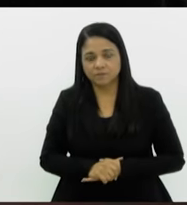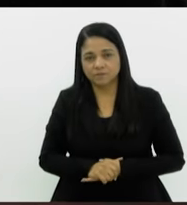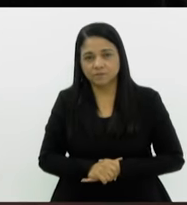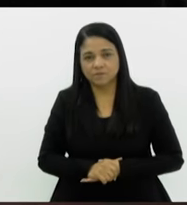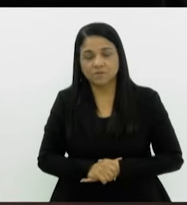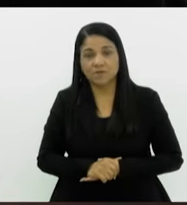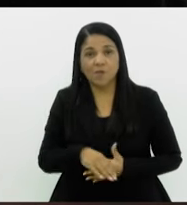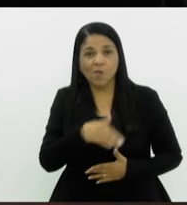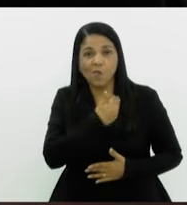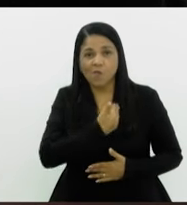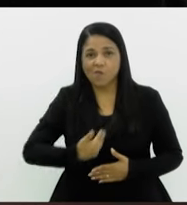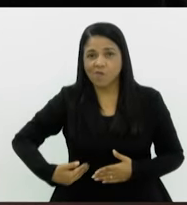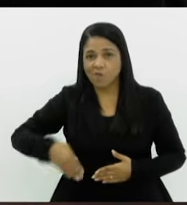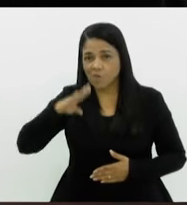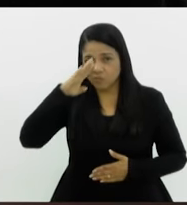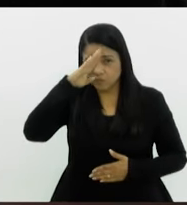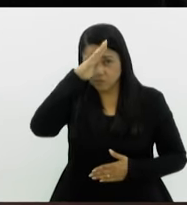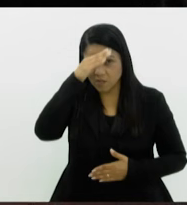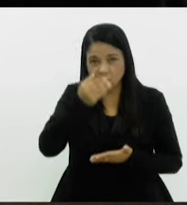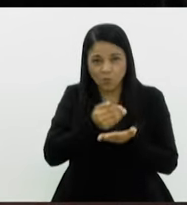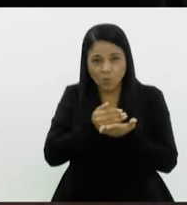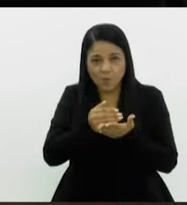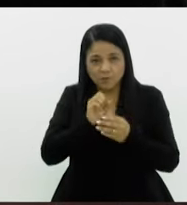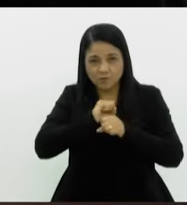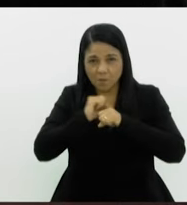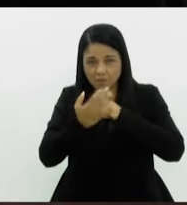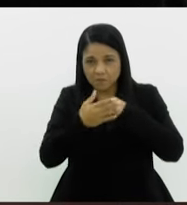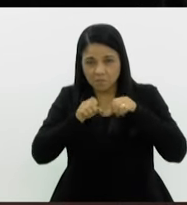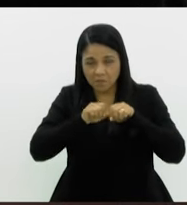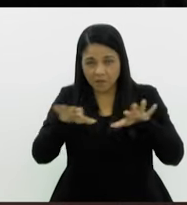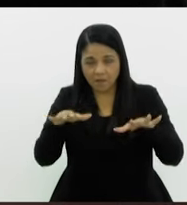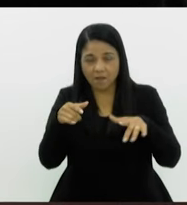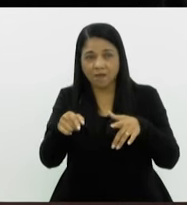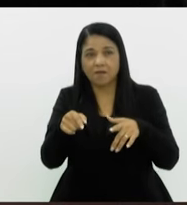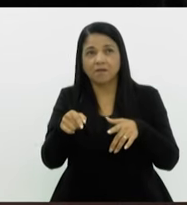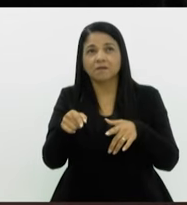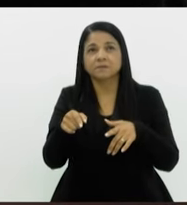O governo Bolsonaro, no início da pandemia, através do